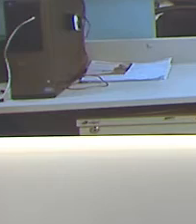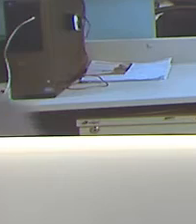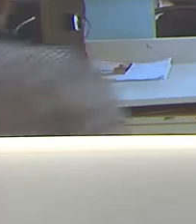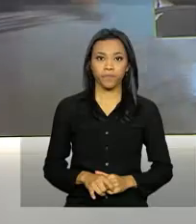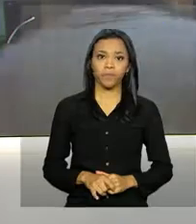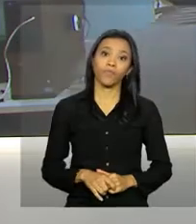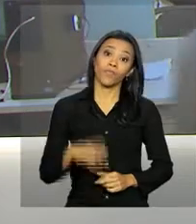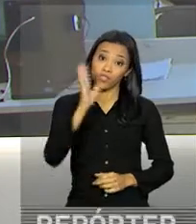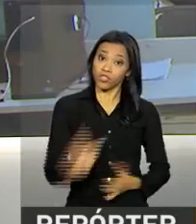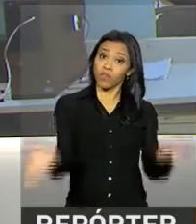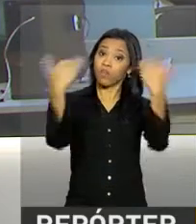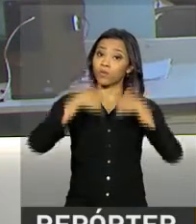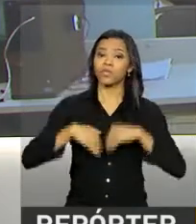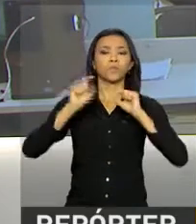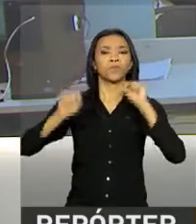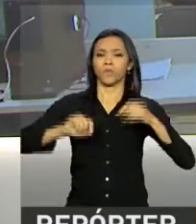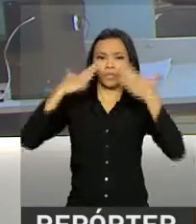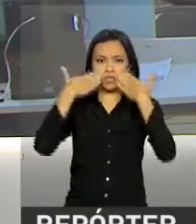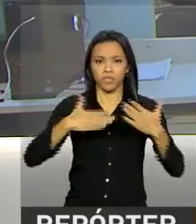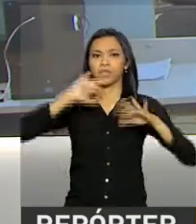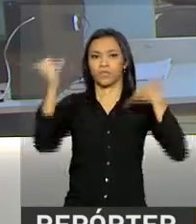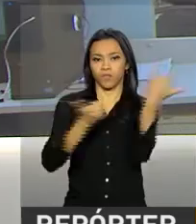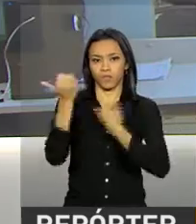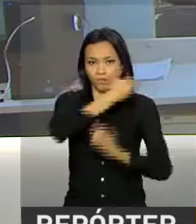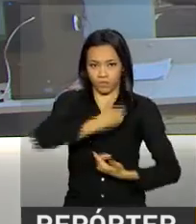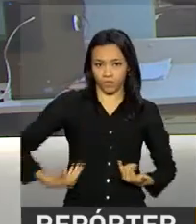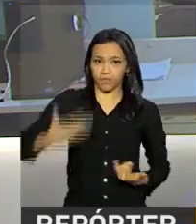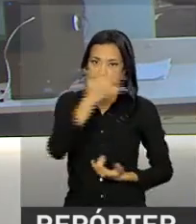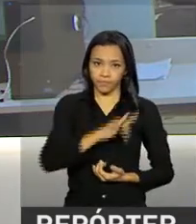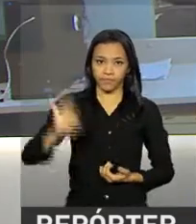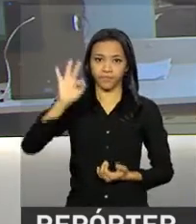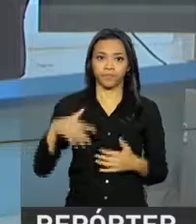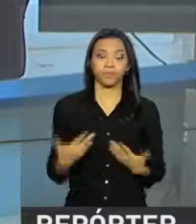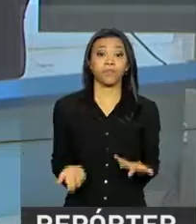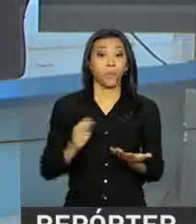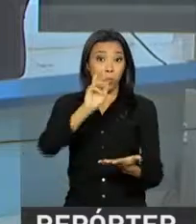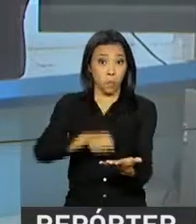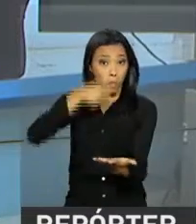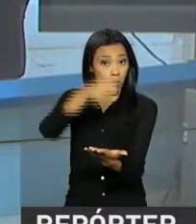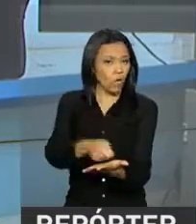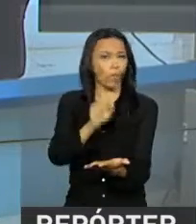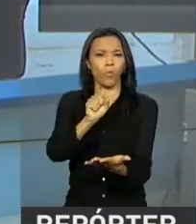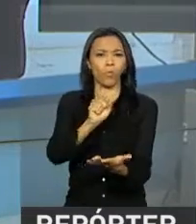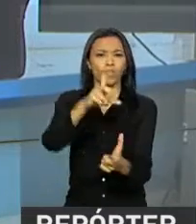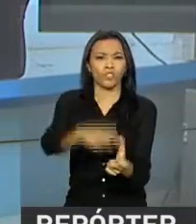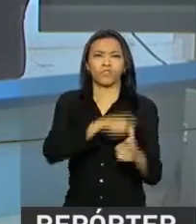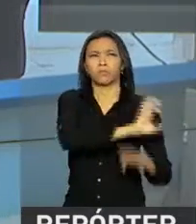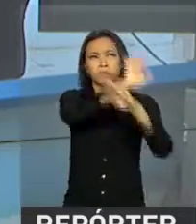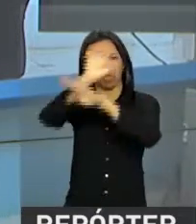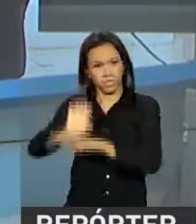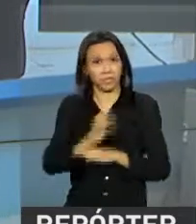estamos de volta com o repórter e nbr e as notícias do governo federal o pagamento da dívida dos estados com a união